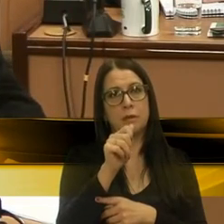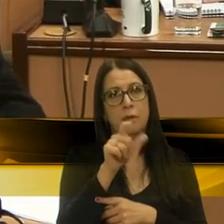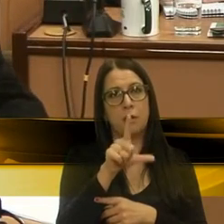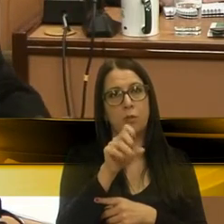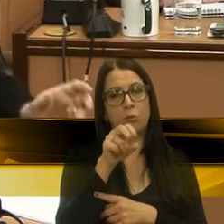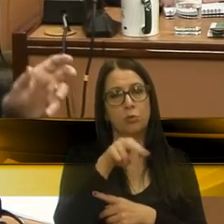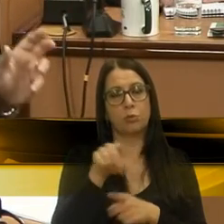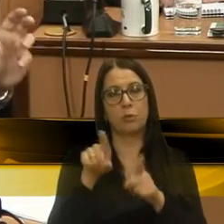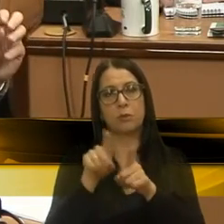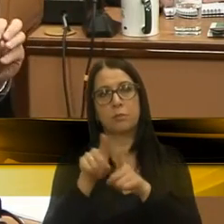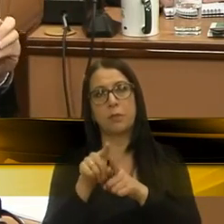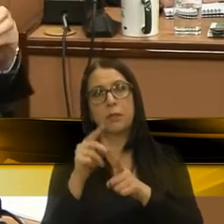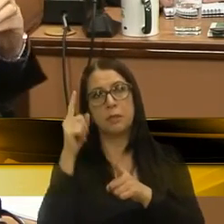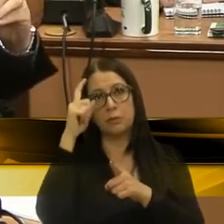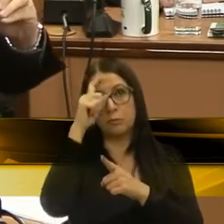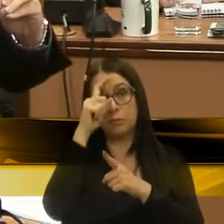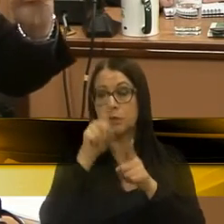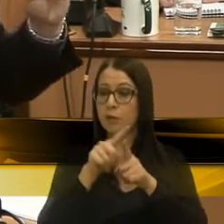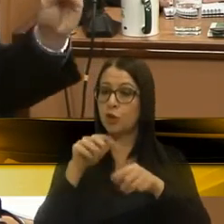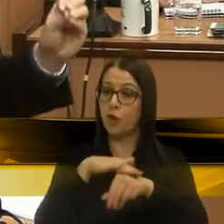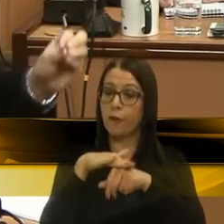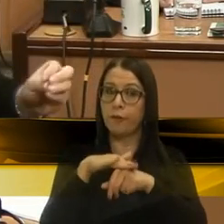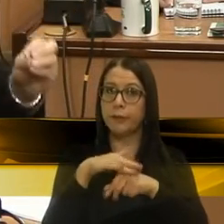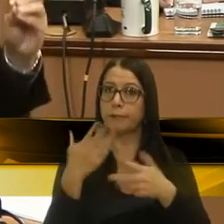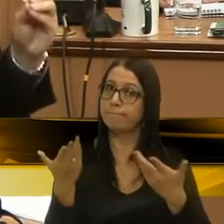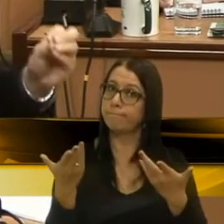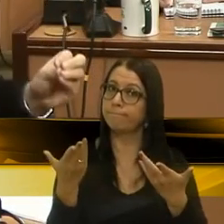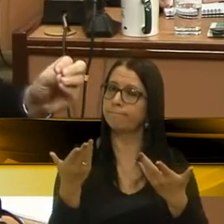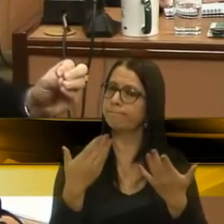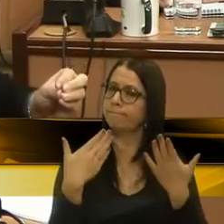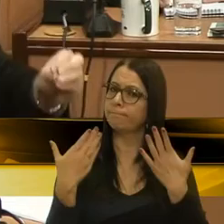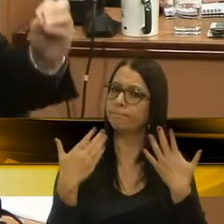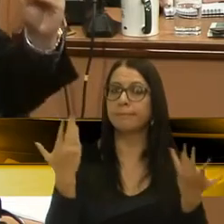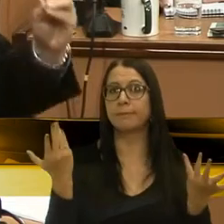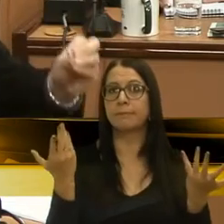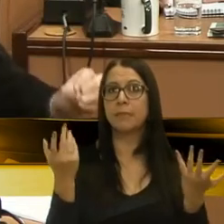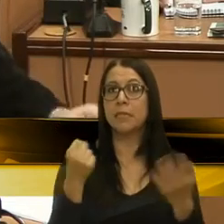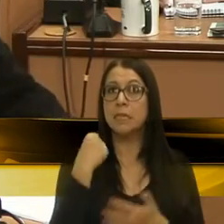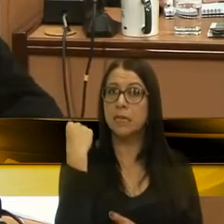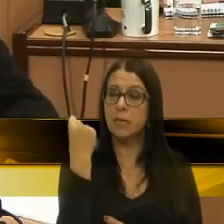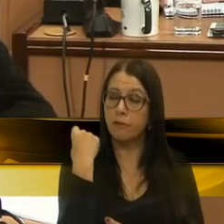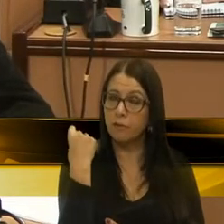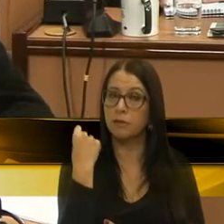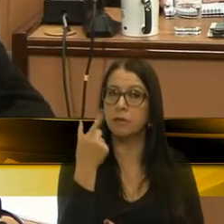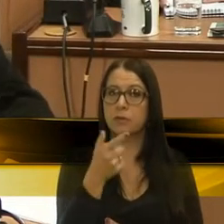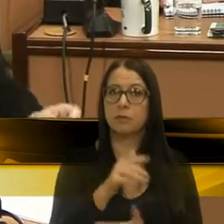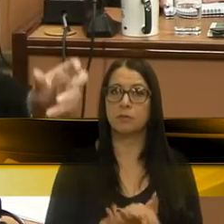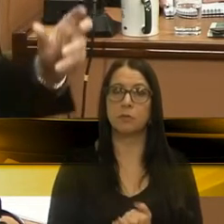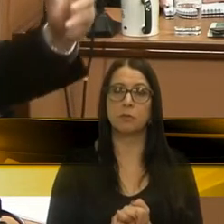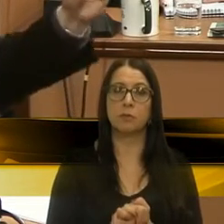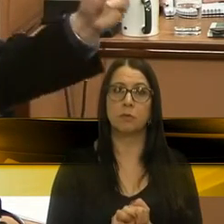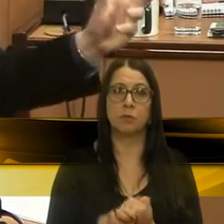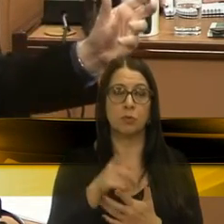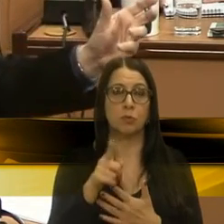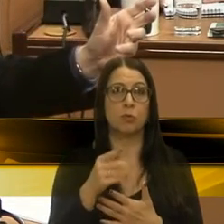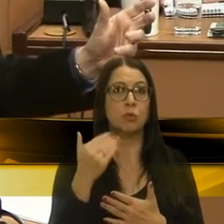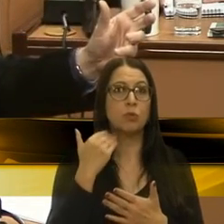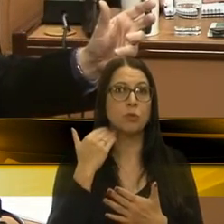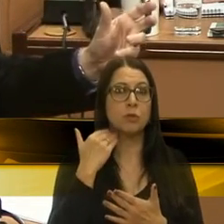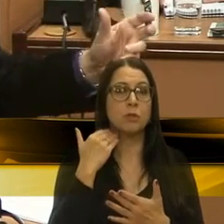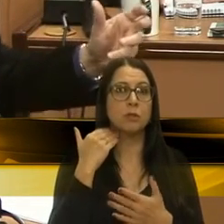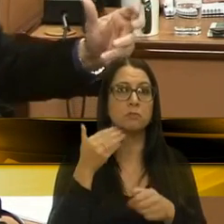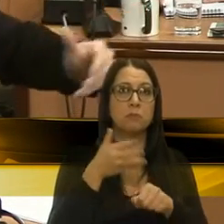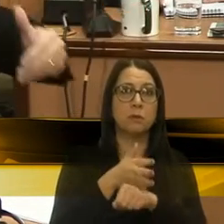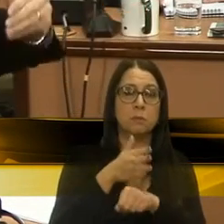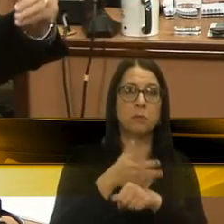Justiça. Não é? São diálogos, no mínimo, suspeitos, gravíssimos nesse ponto de vista, onde um juiz faz